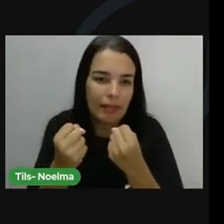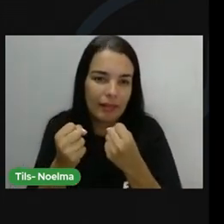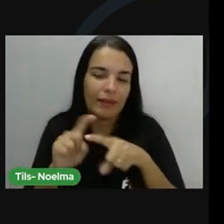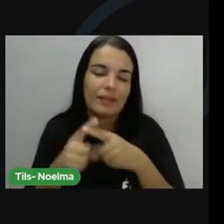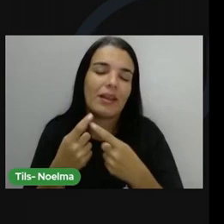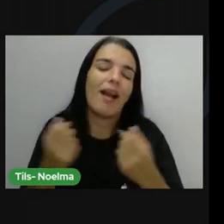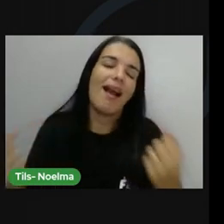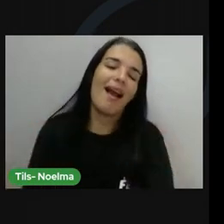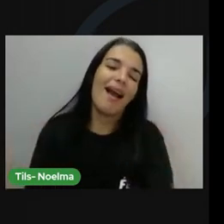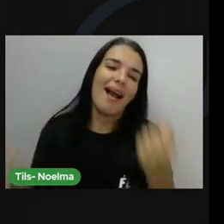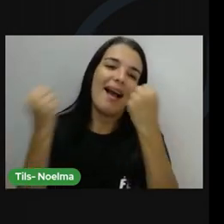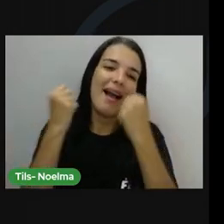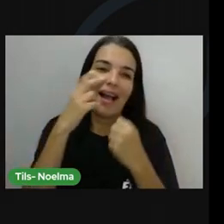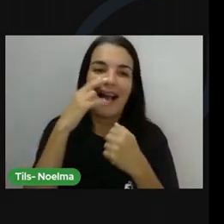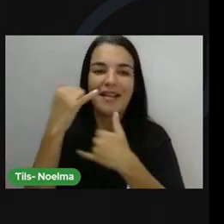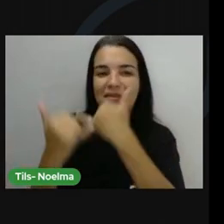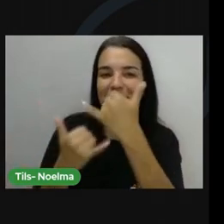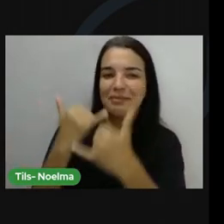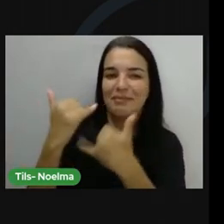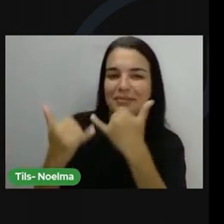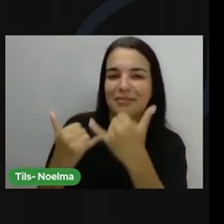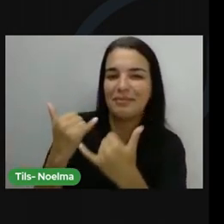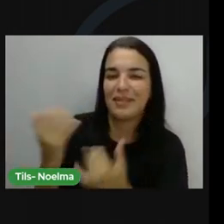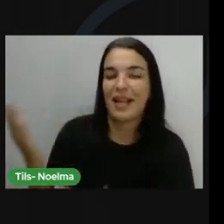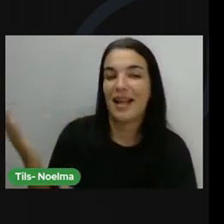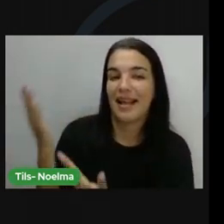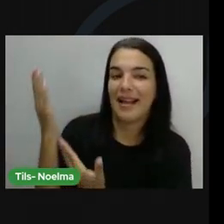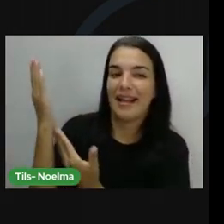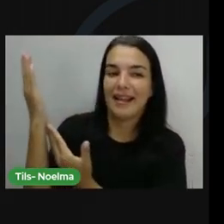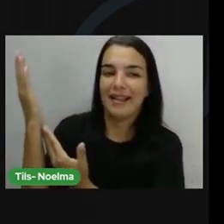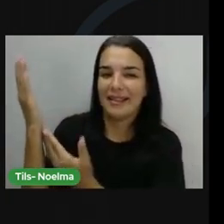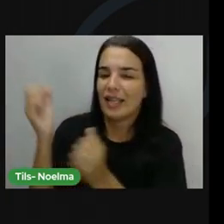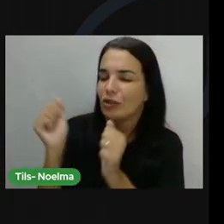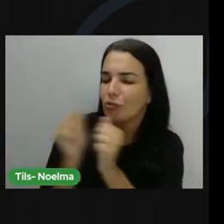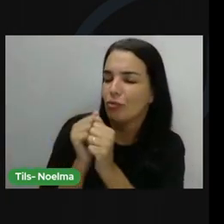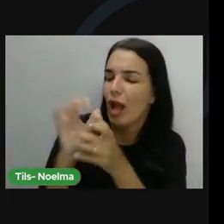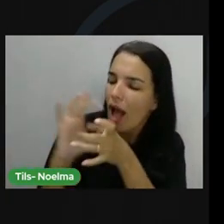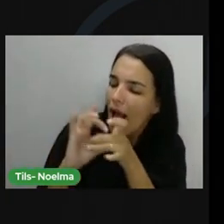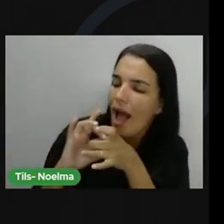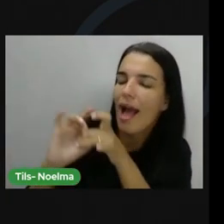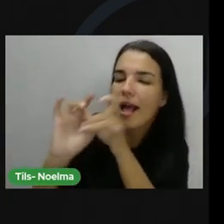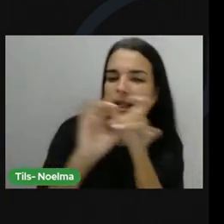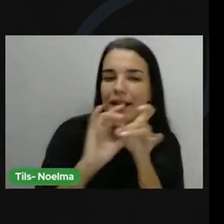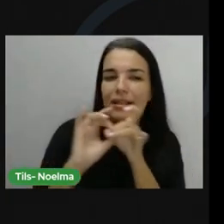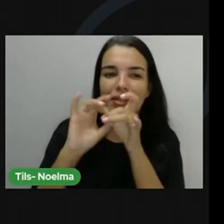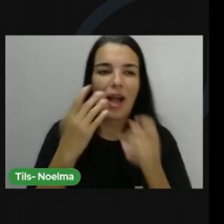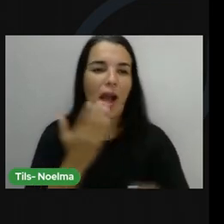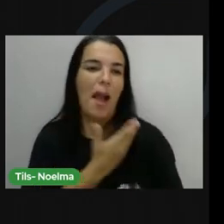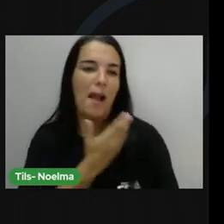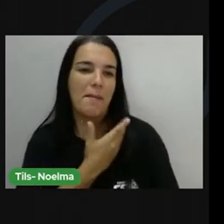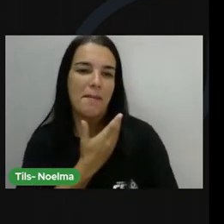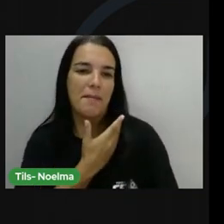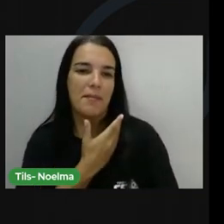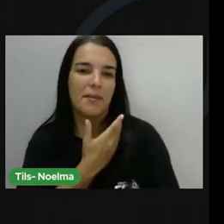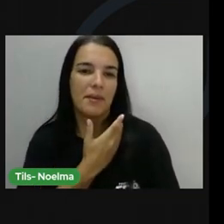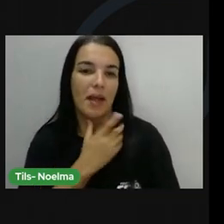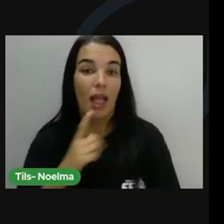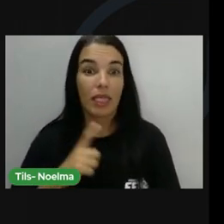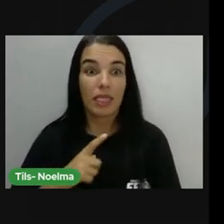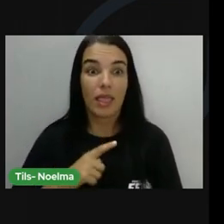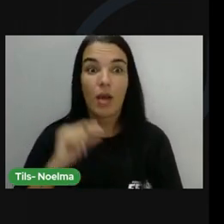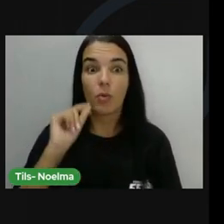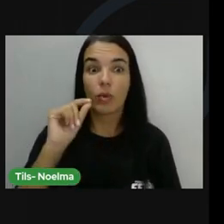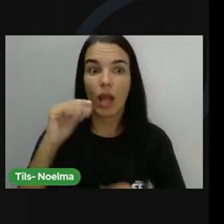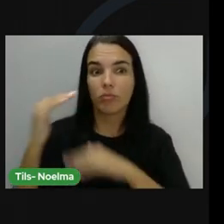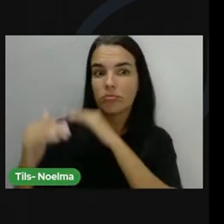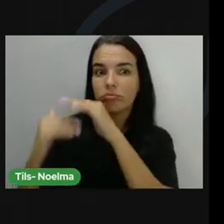saúde, os exercícios também nos ajudam a nos relacionar com os outros, pois nos ensinam a trabalhar em grupo e desenvolver capacidades